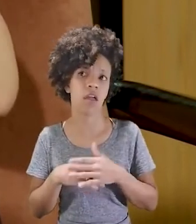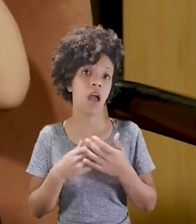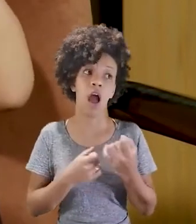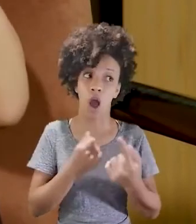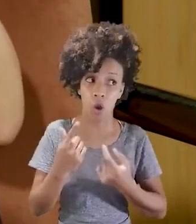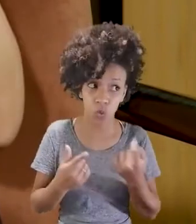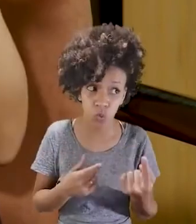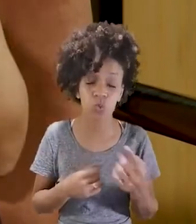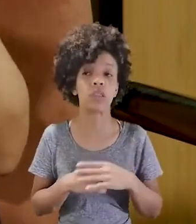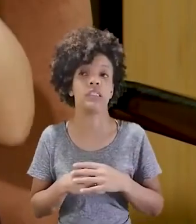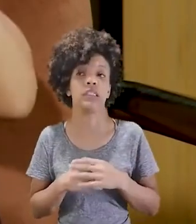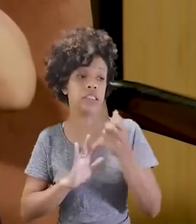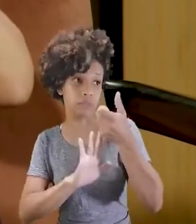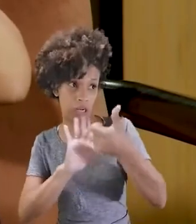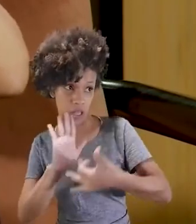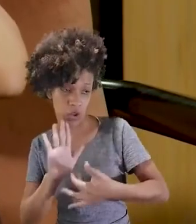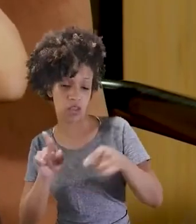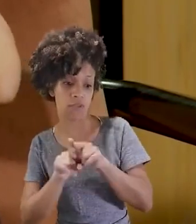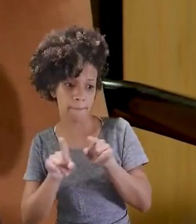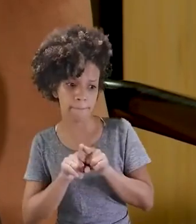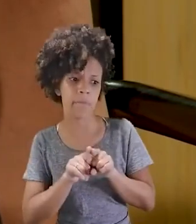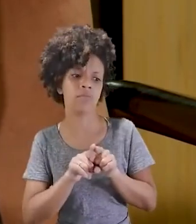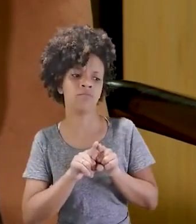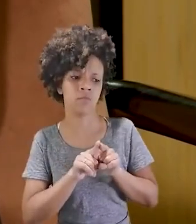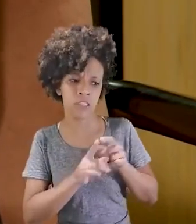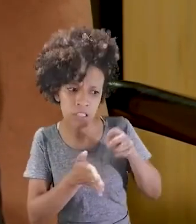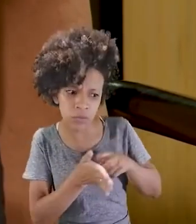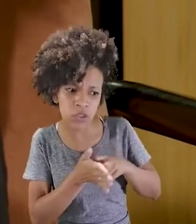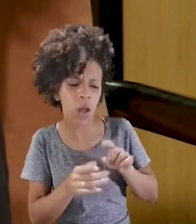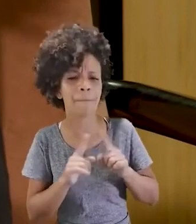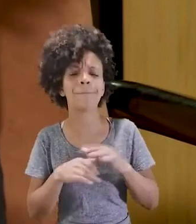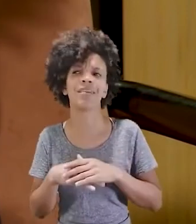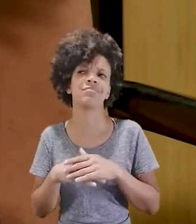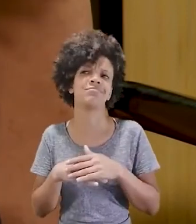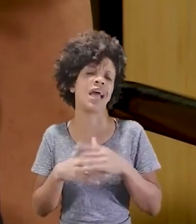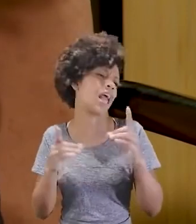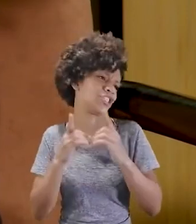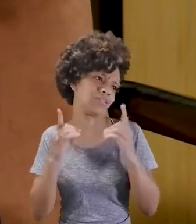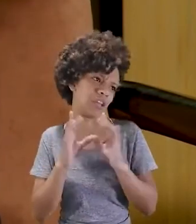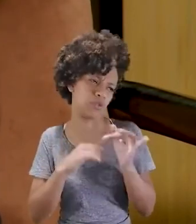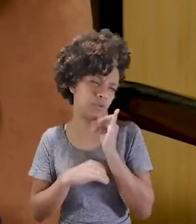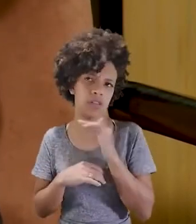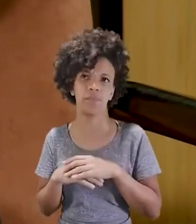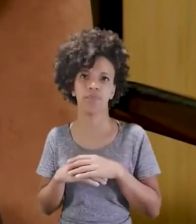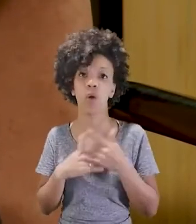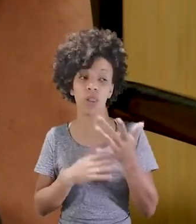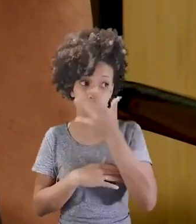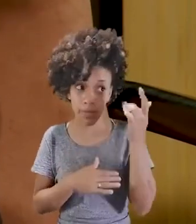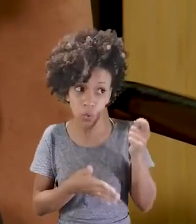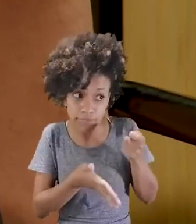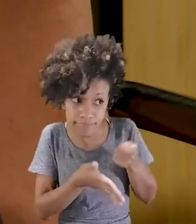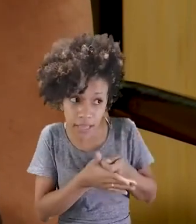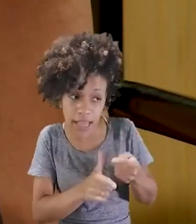punições alguns algumas transgressões e as punições mas é muito interessante é muito didática tão tem por exemplo quando alguém tá